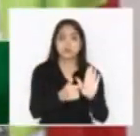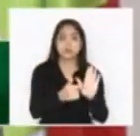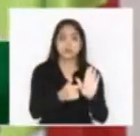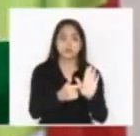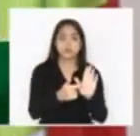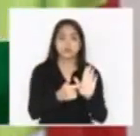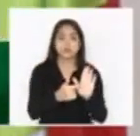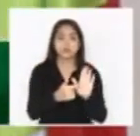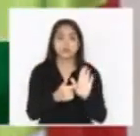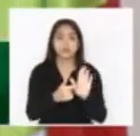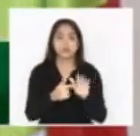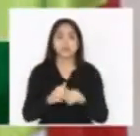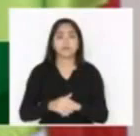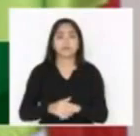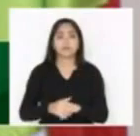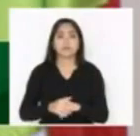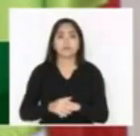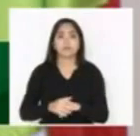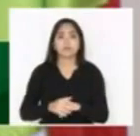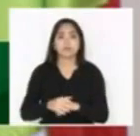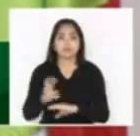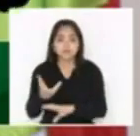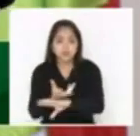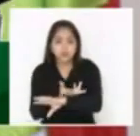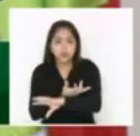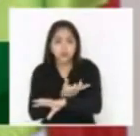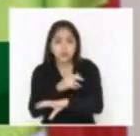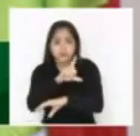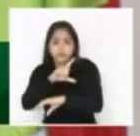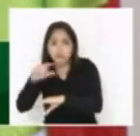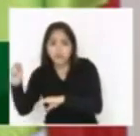Corria para o mato para não morrer.